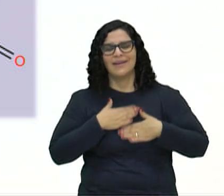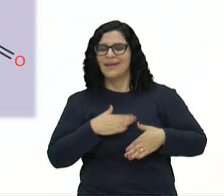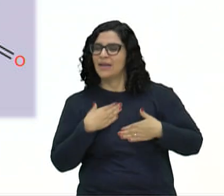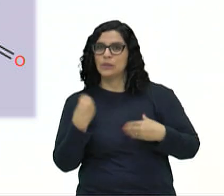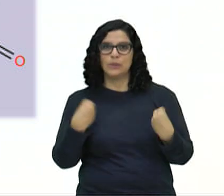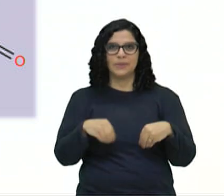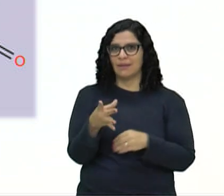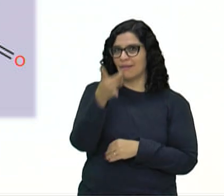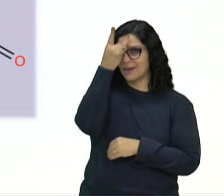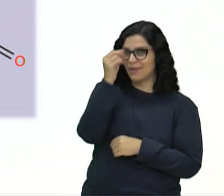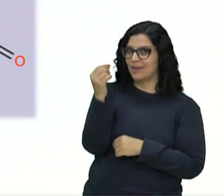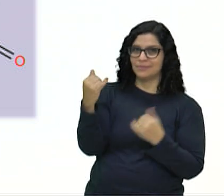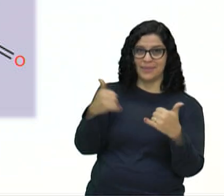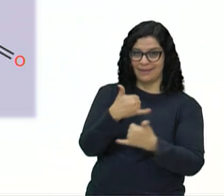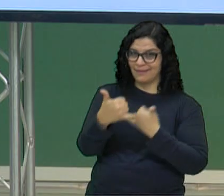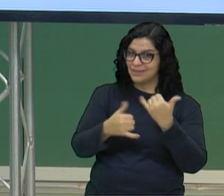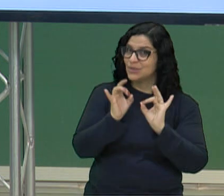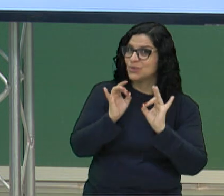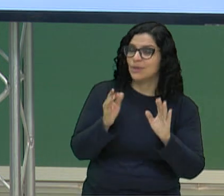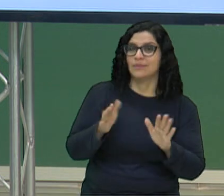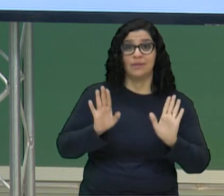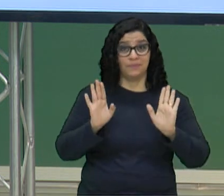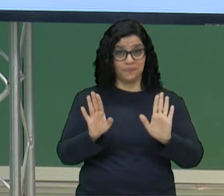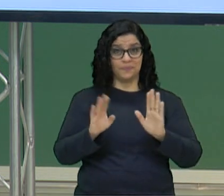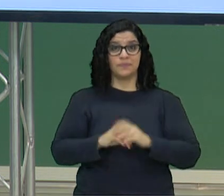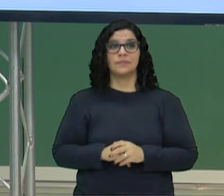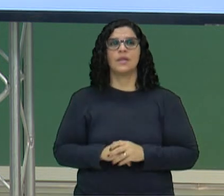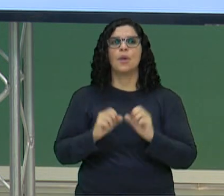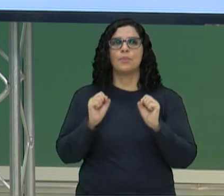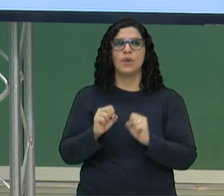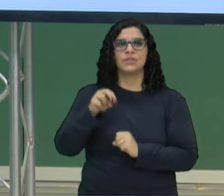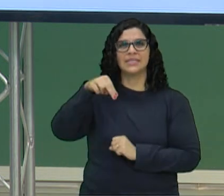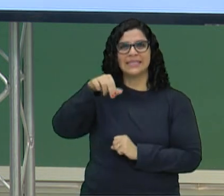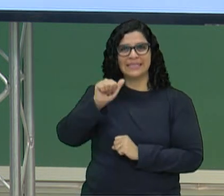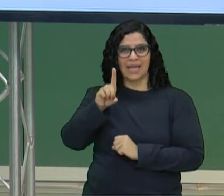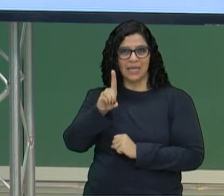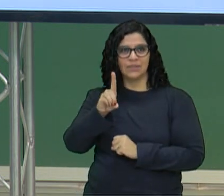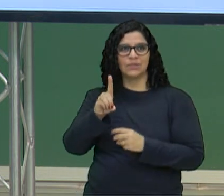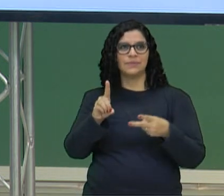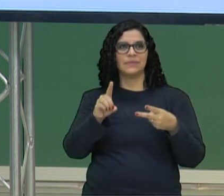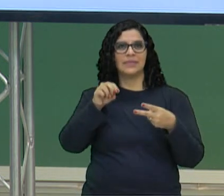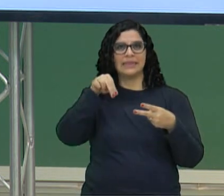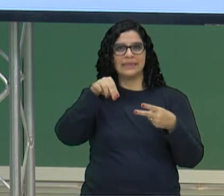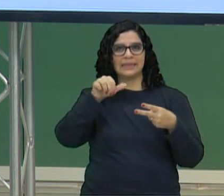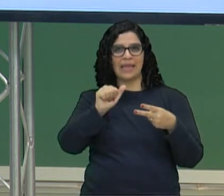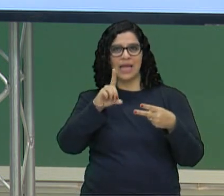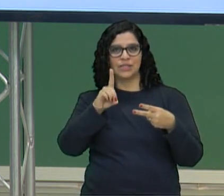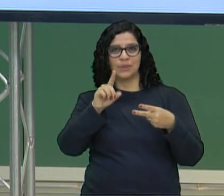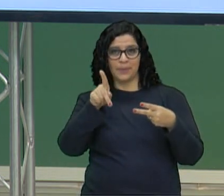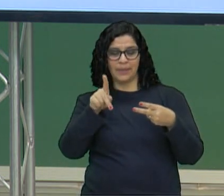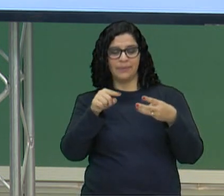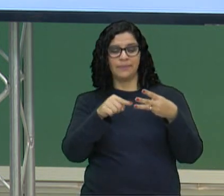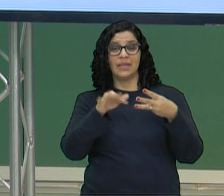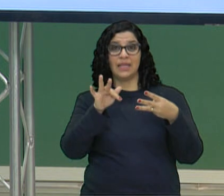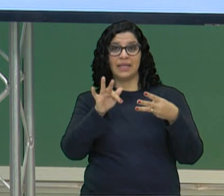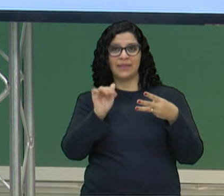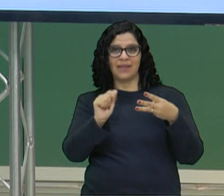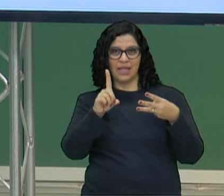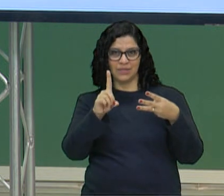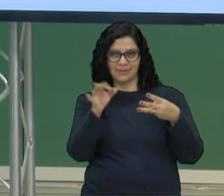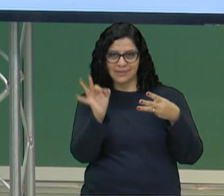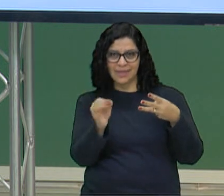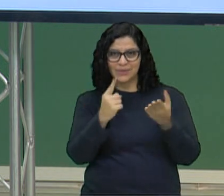Calma. Brincadeira minha. Pessoal, pode chamar de NAD. NADP e FAD.